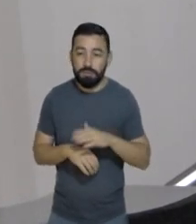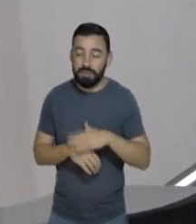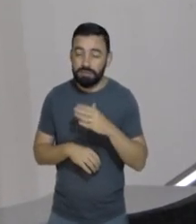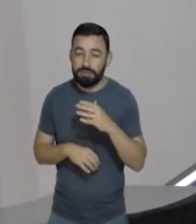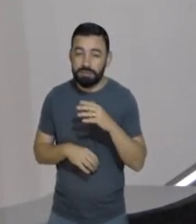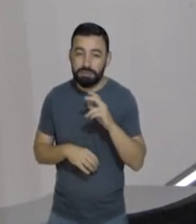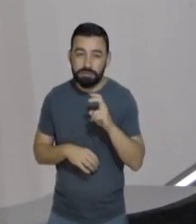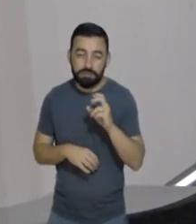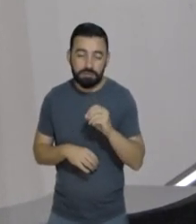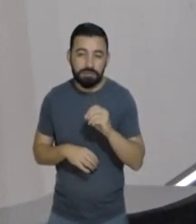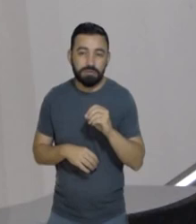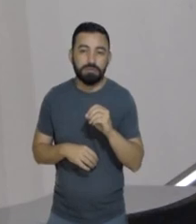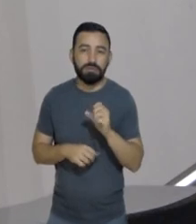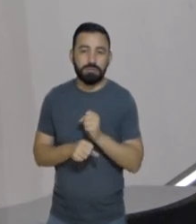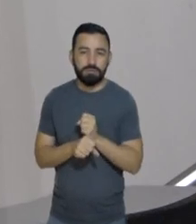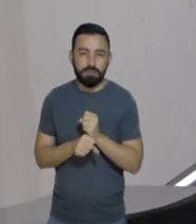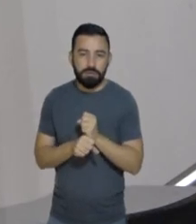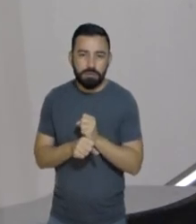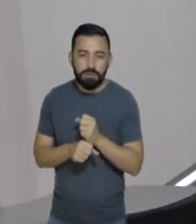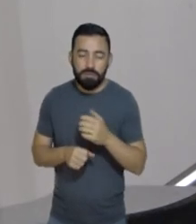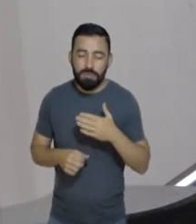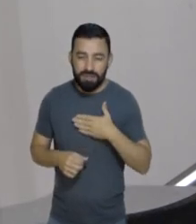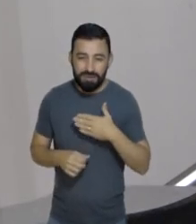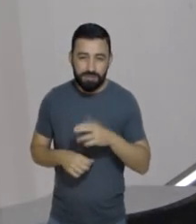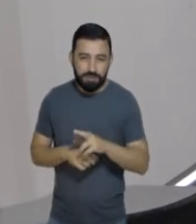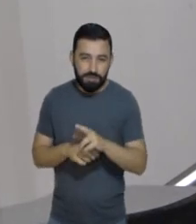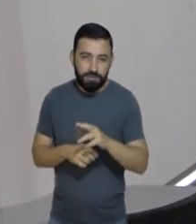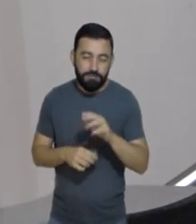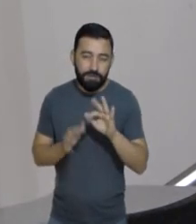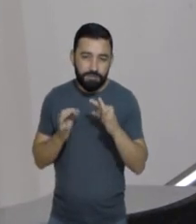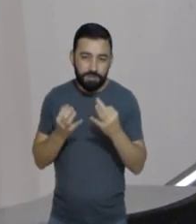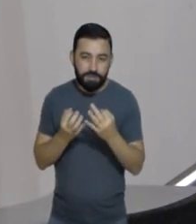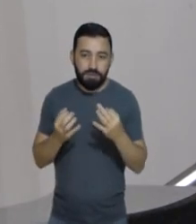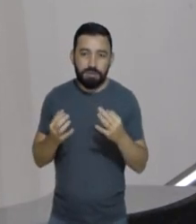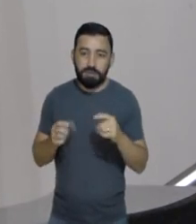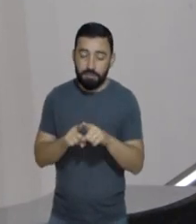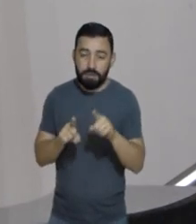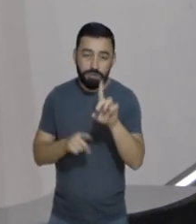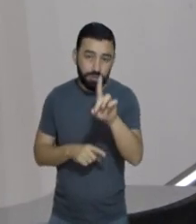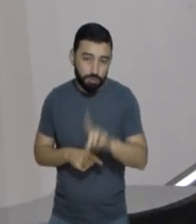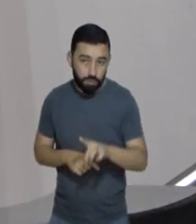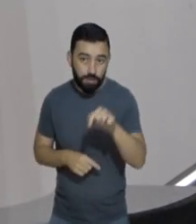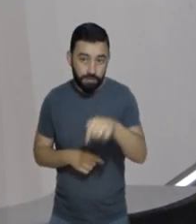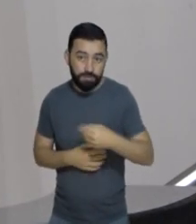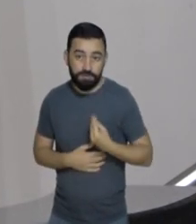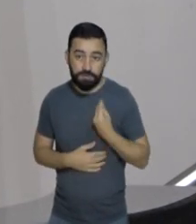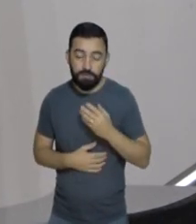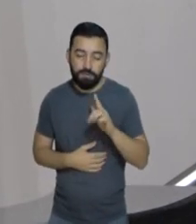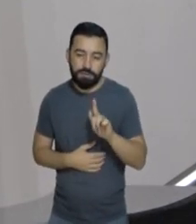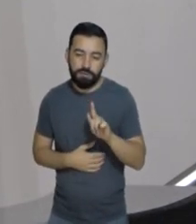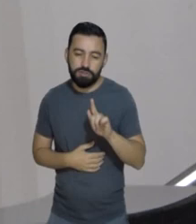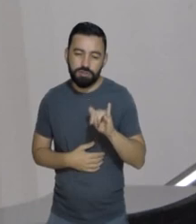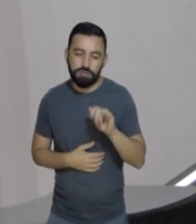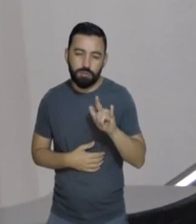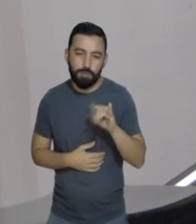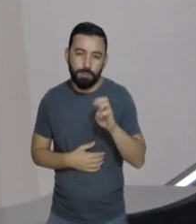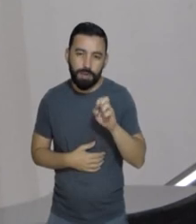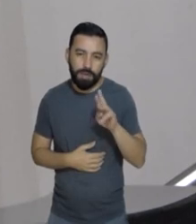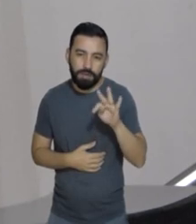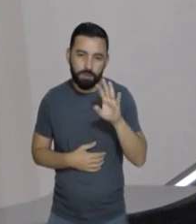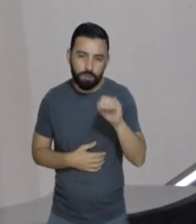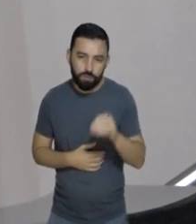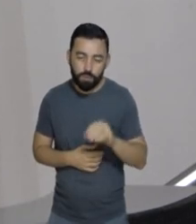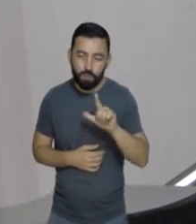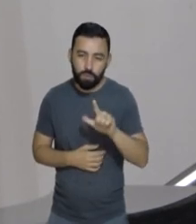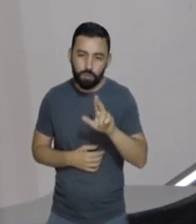anos. Né? Em nome da minha família, em nome dos demais diretores aqui presentes, Gilberto Clanobin, nosso diretor de mercado, Luiz Meneghini,